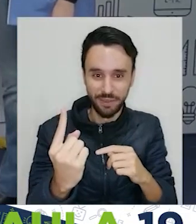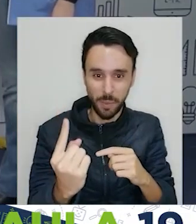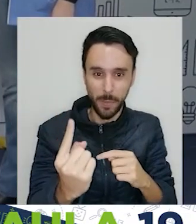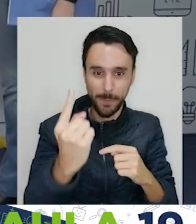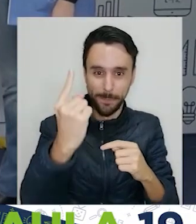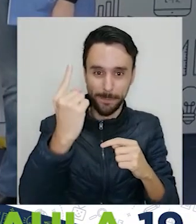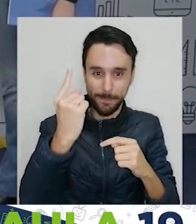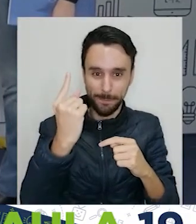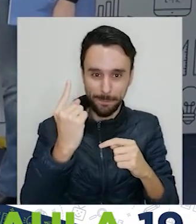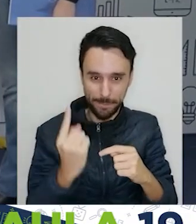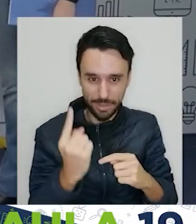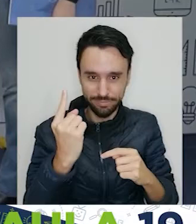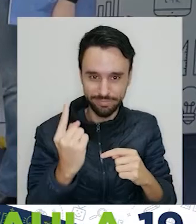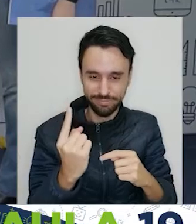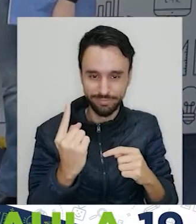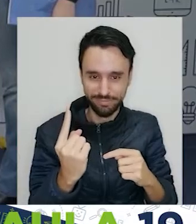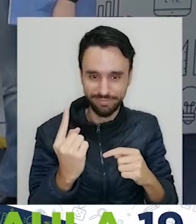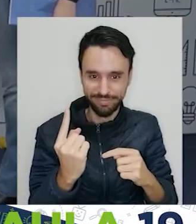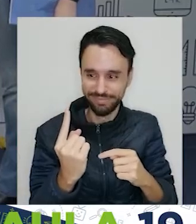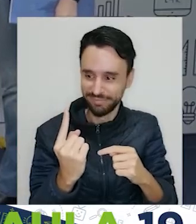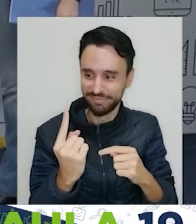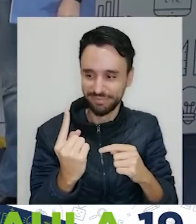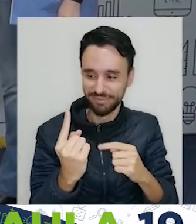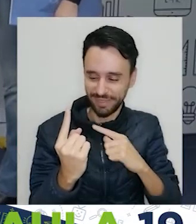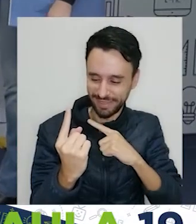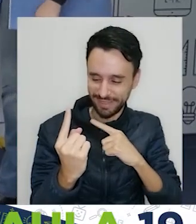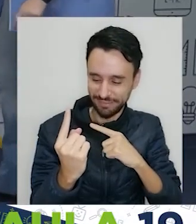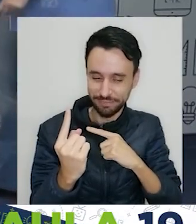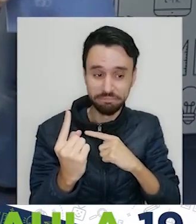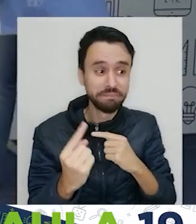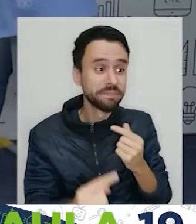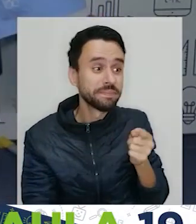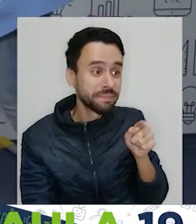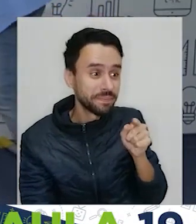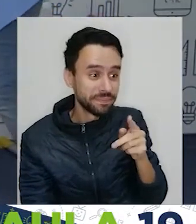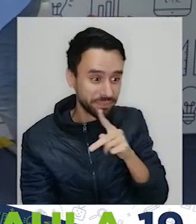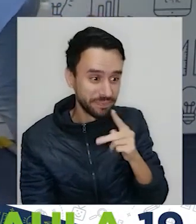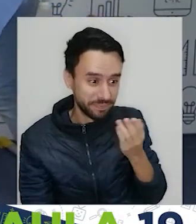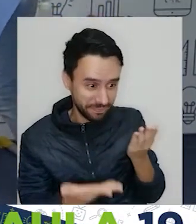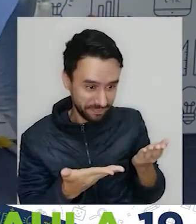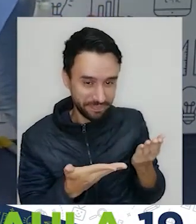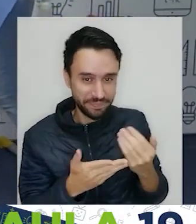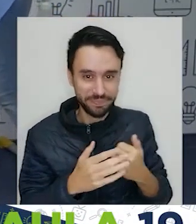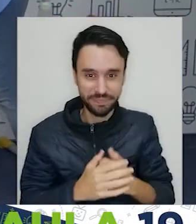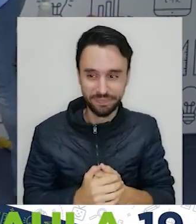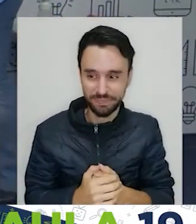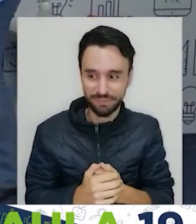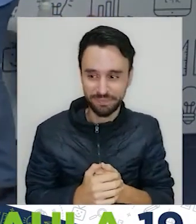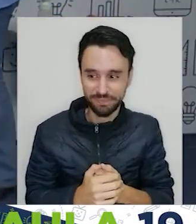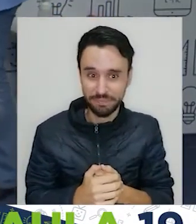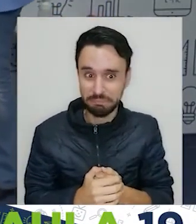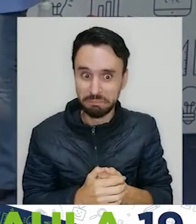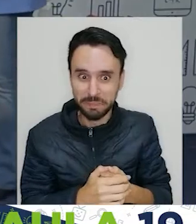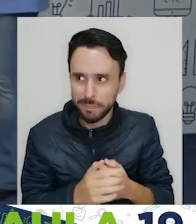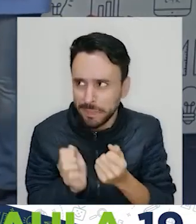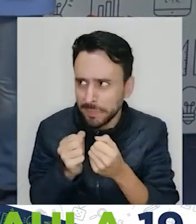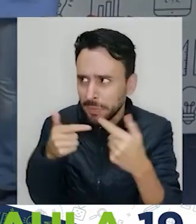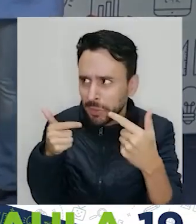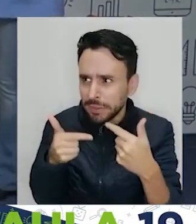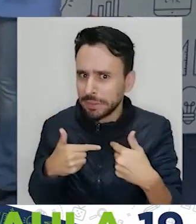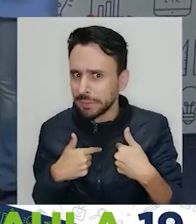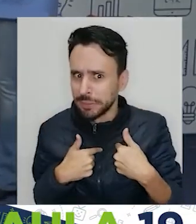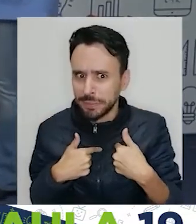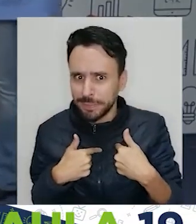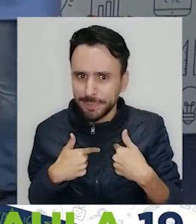casa. Estou lá na casinha de número 1. Professora Suzy. Ai, será que eu tenho sorte? Vamos